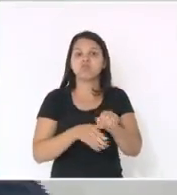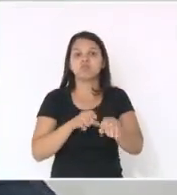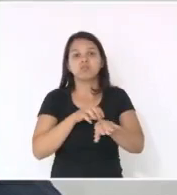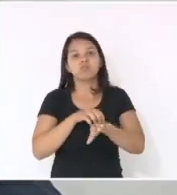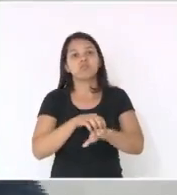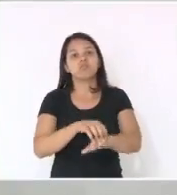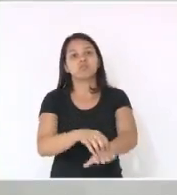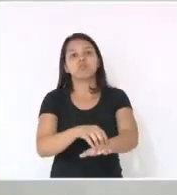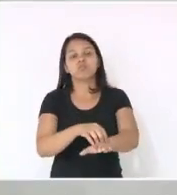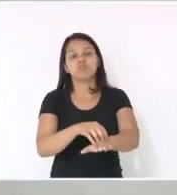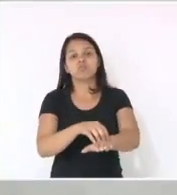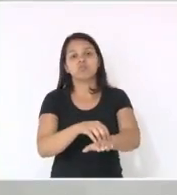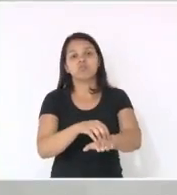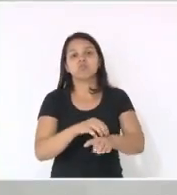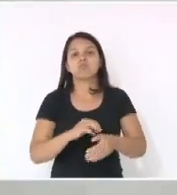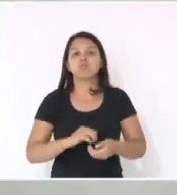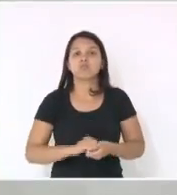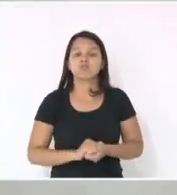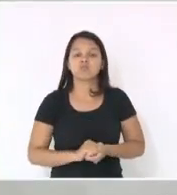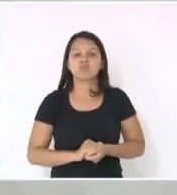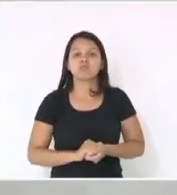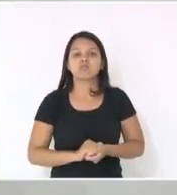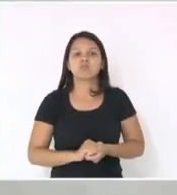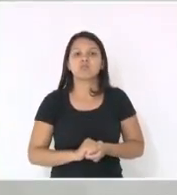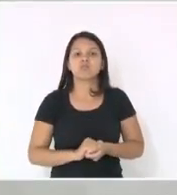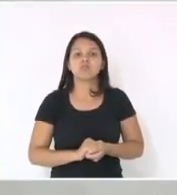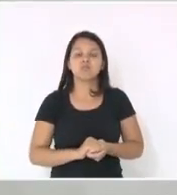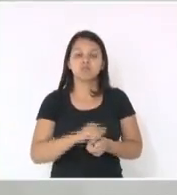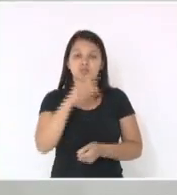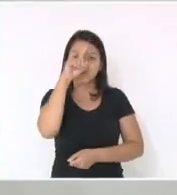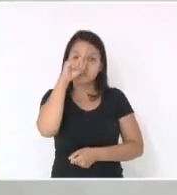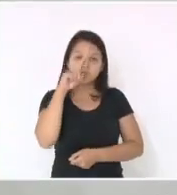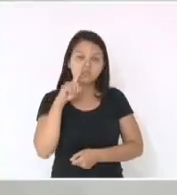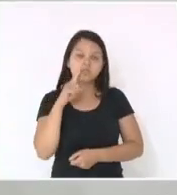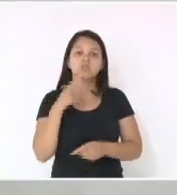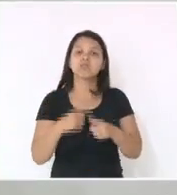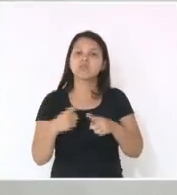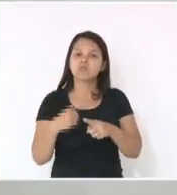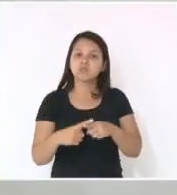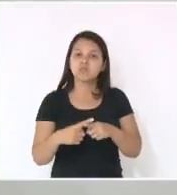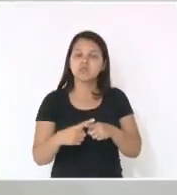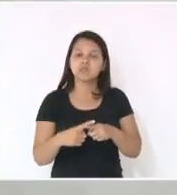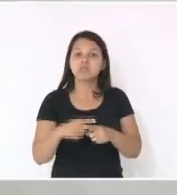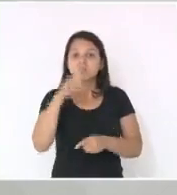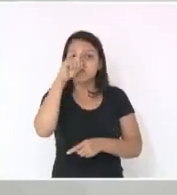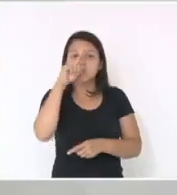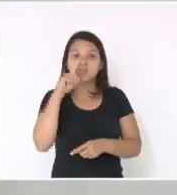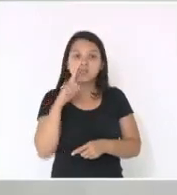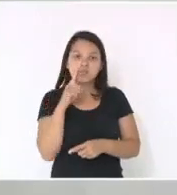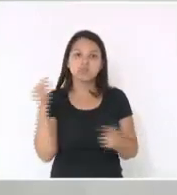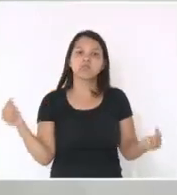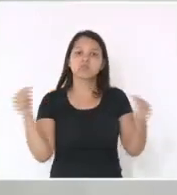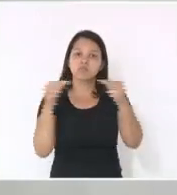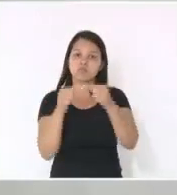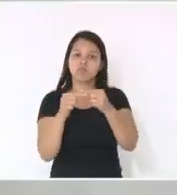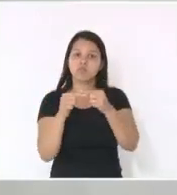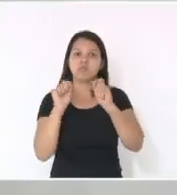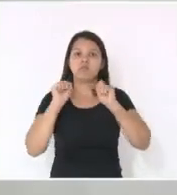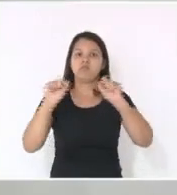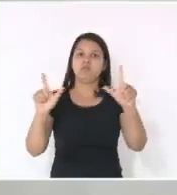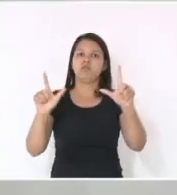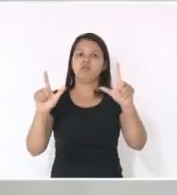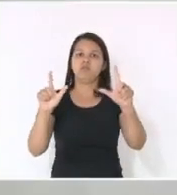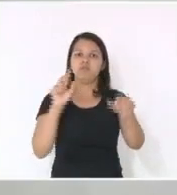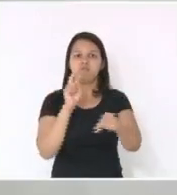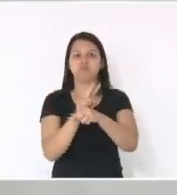foi escolhido o amarelo? Foi escolhido porque simboliza a atenção e também a sinalização de advertência no trânsito.